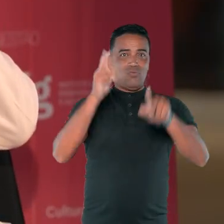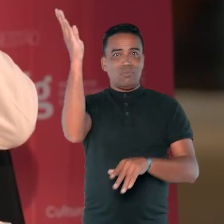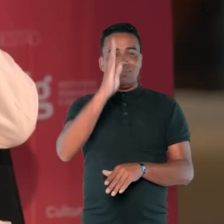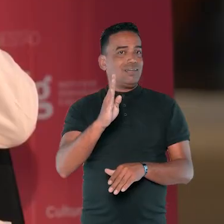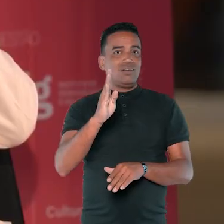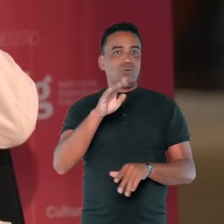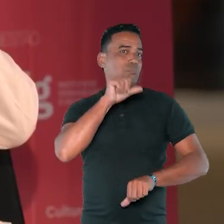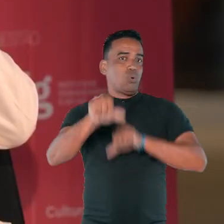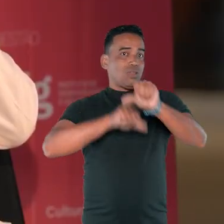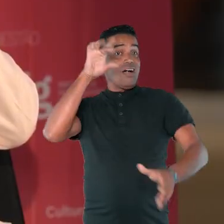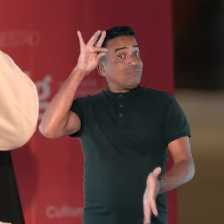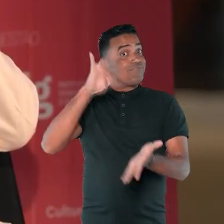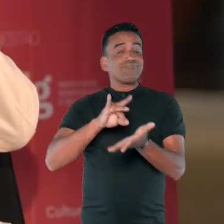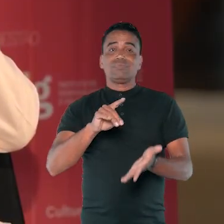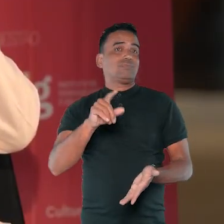ruptura